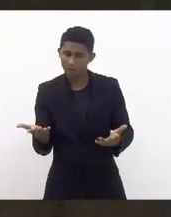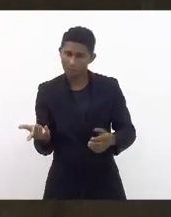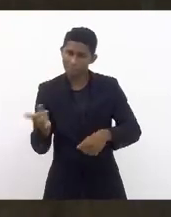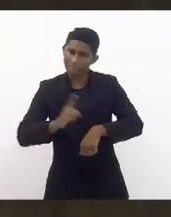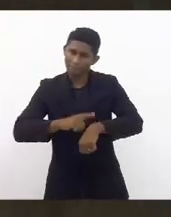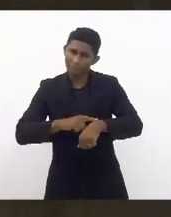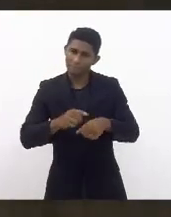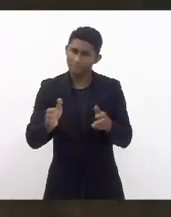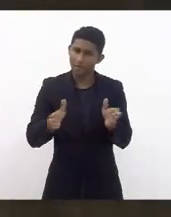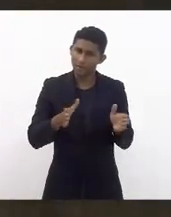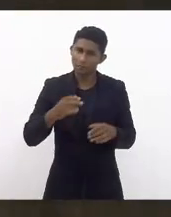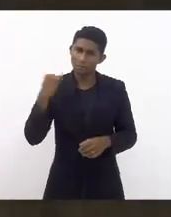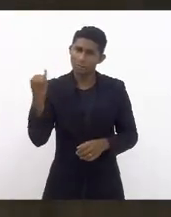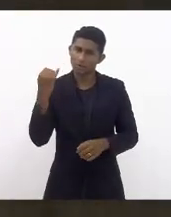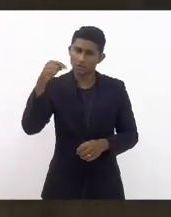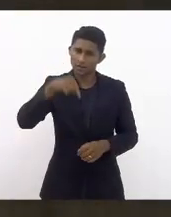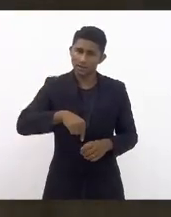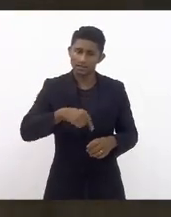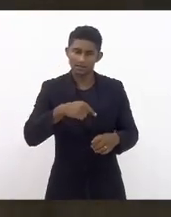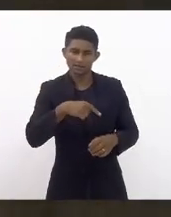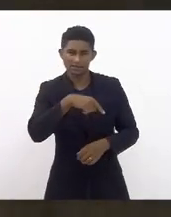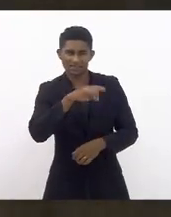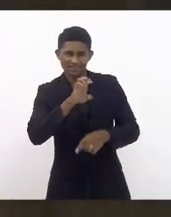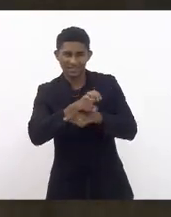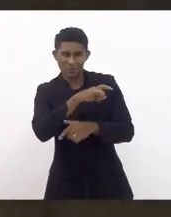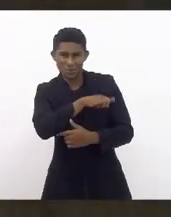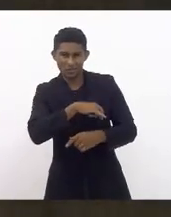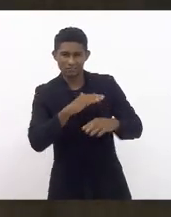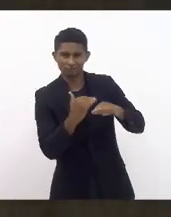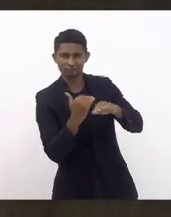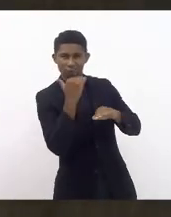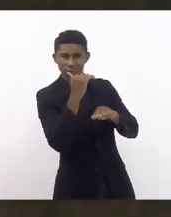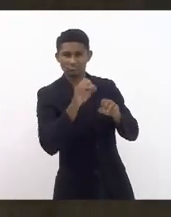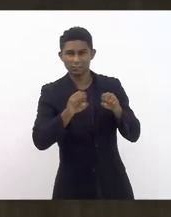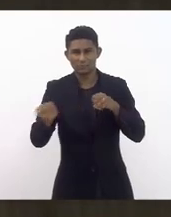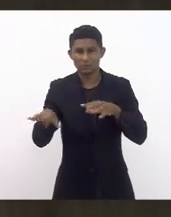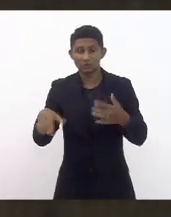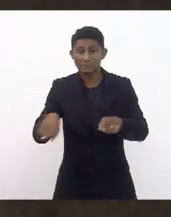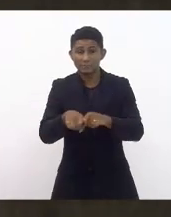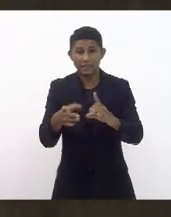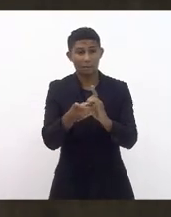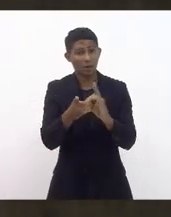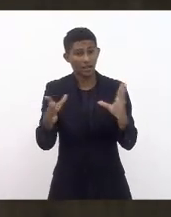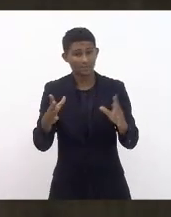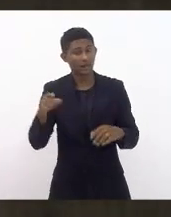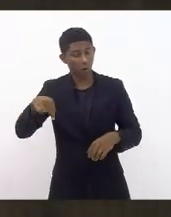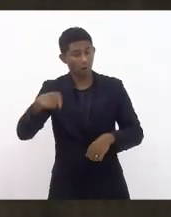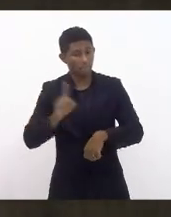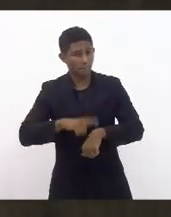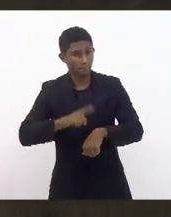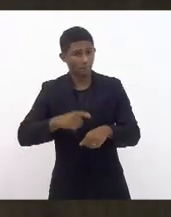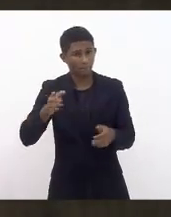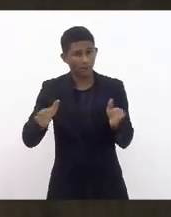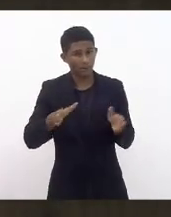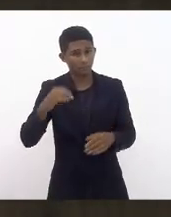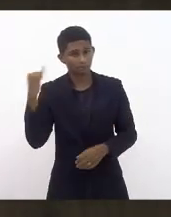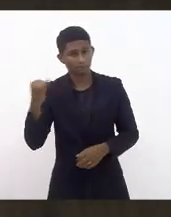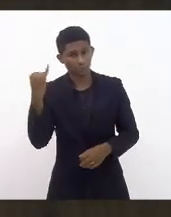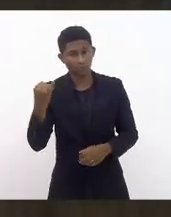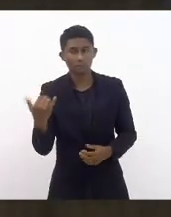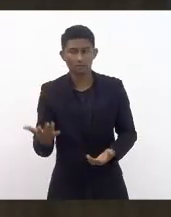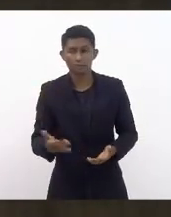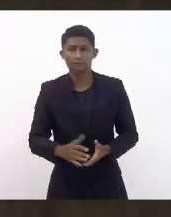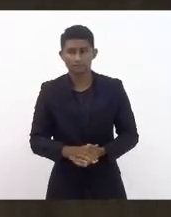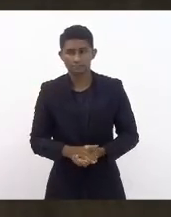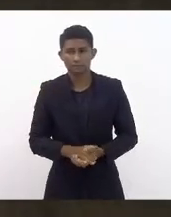ensino superior no Estado e um momento importante também da nossa democracia. Aqui é importante expressar